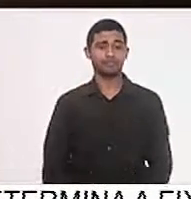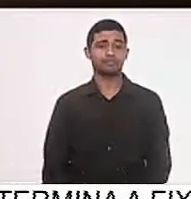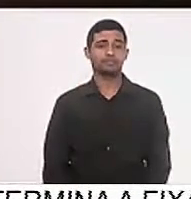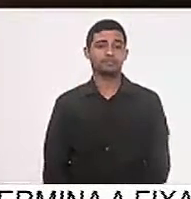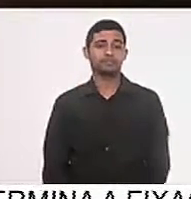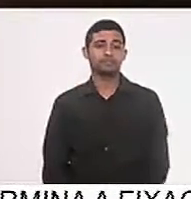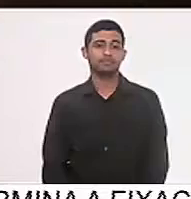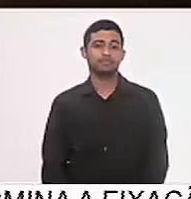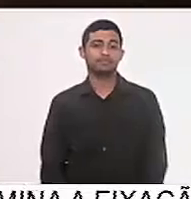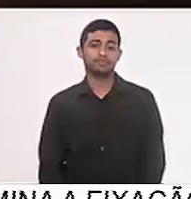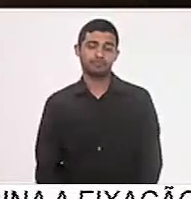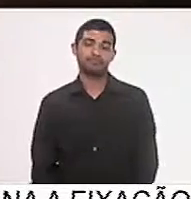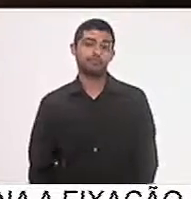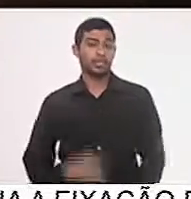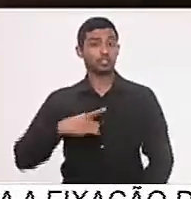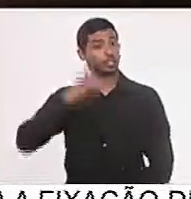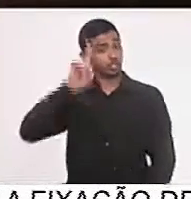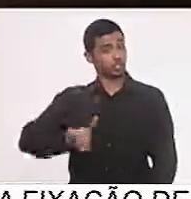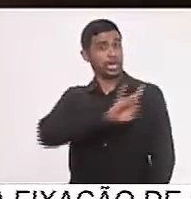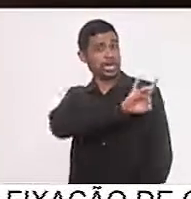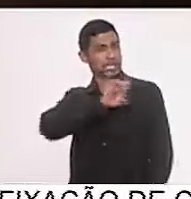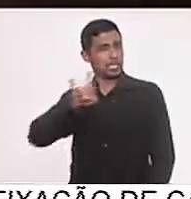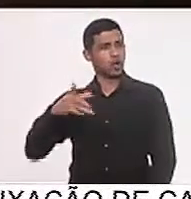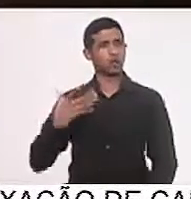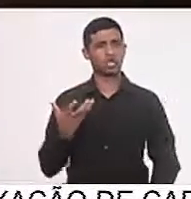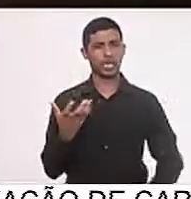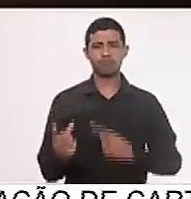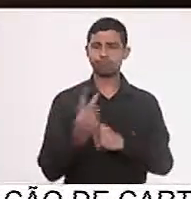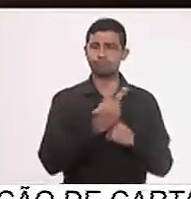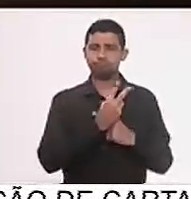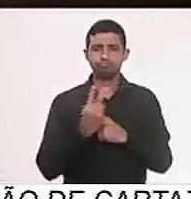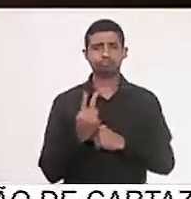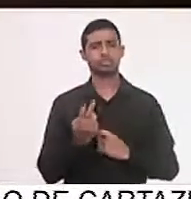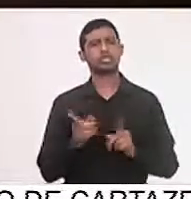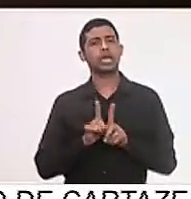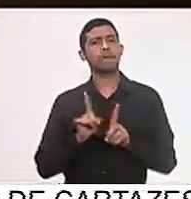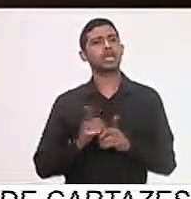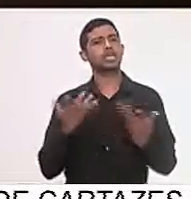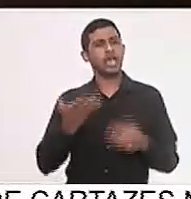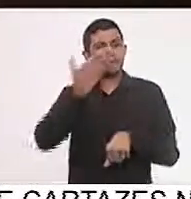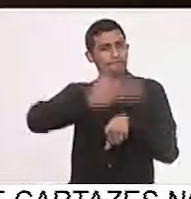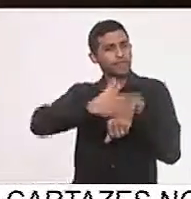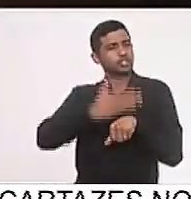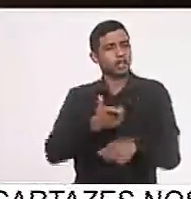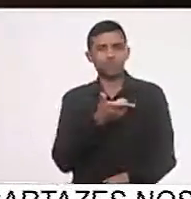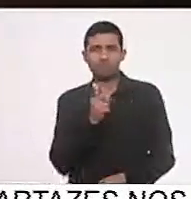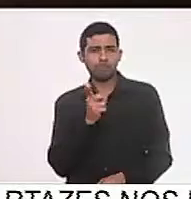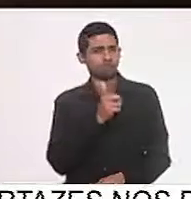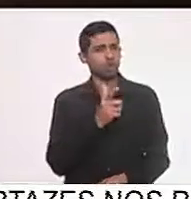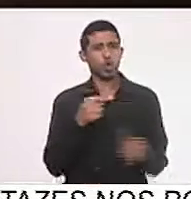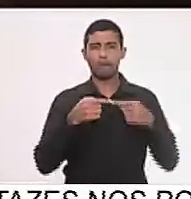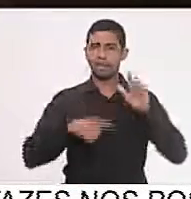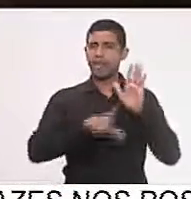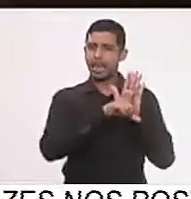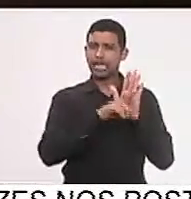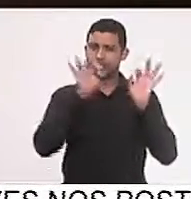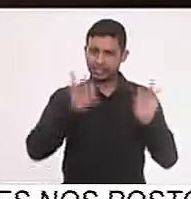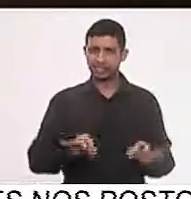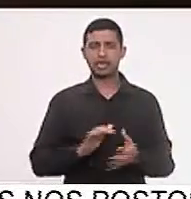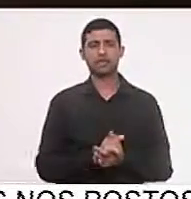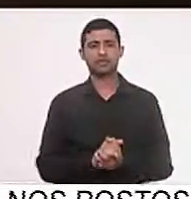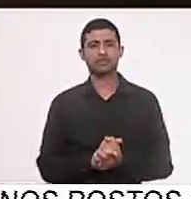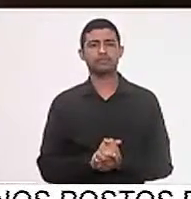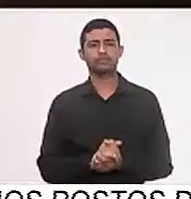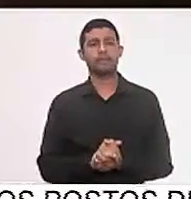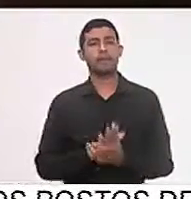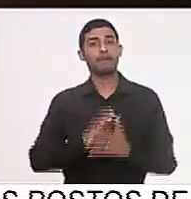justamente salvaguardava o direito daqueles que querem se defender, daqueles que querem praticar o tiro de forma legal, coerente,